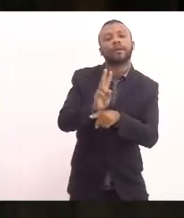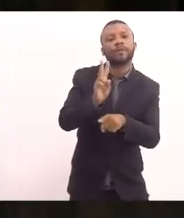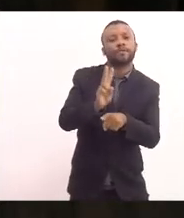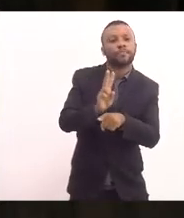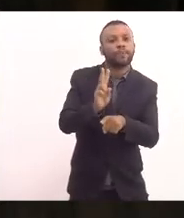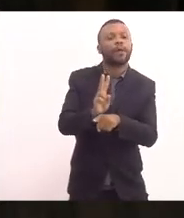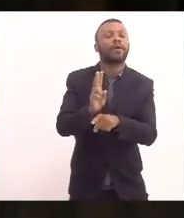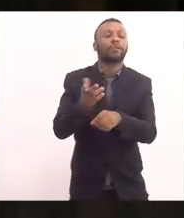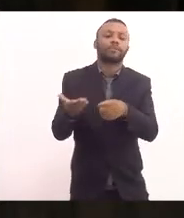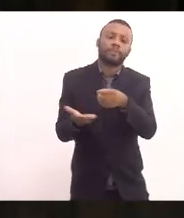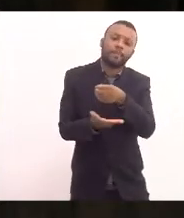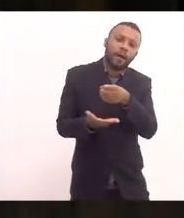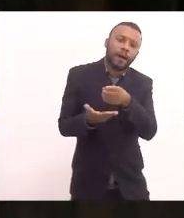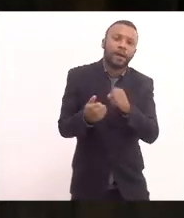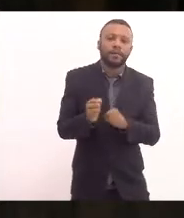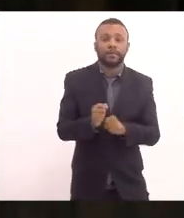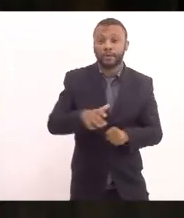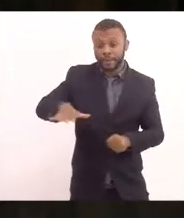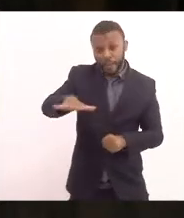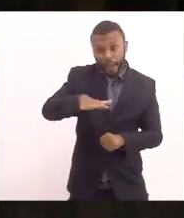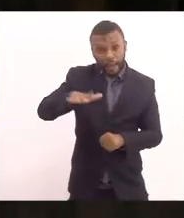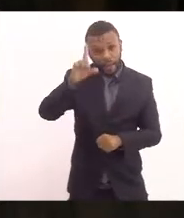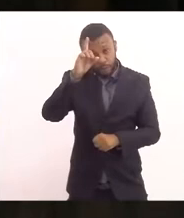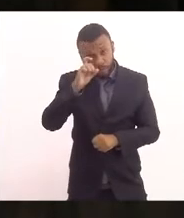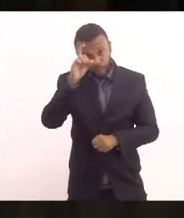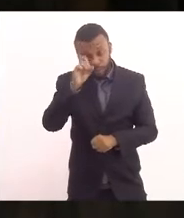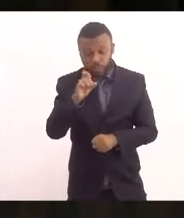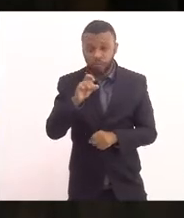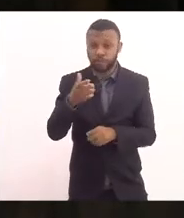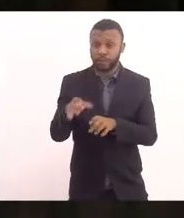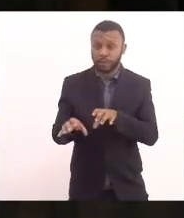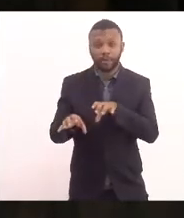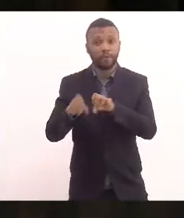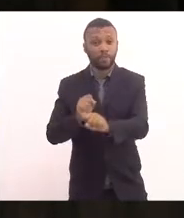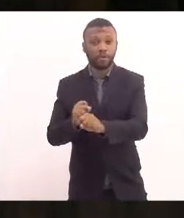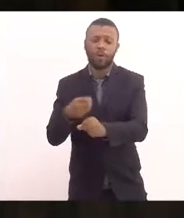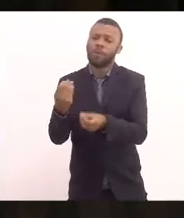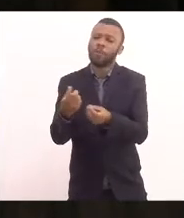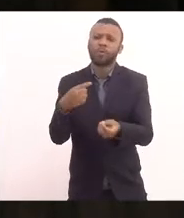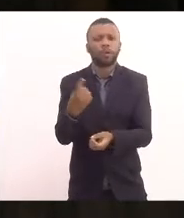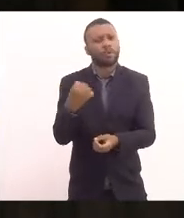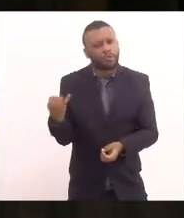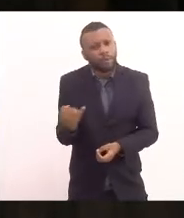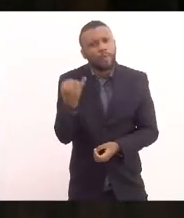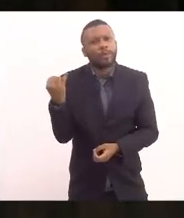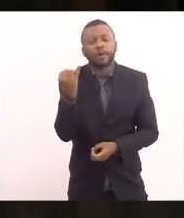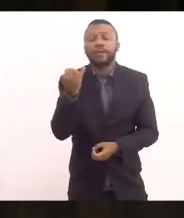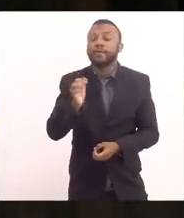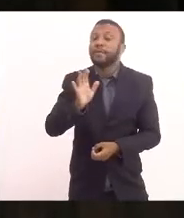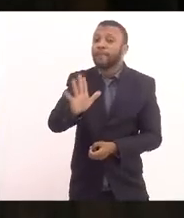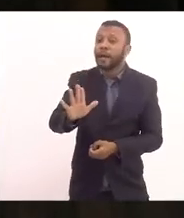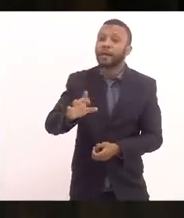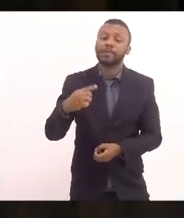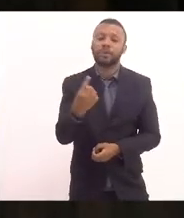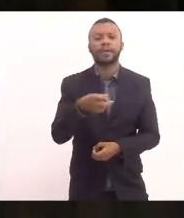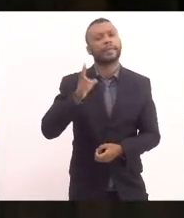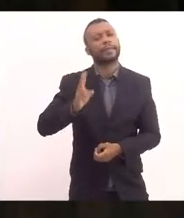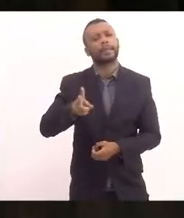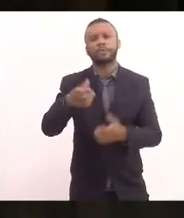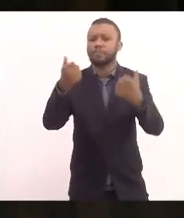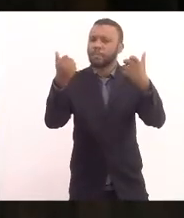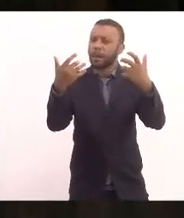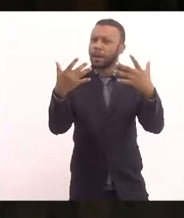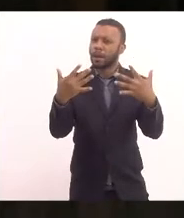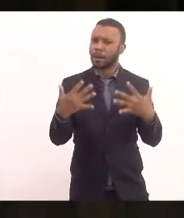hospitalar, na área da formação, o quanto nós somos importantes. Mas a gente sempre falou isso,